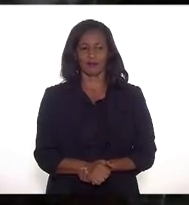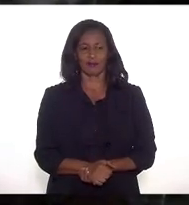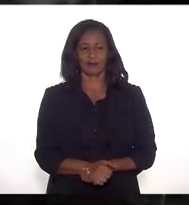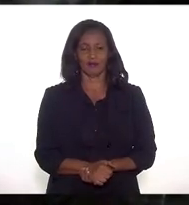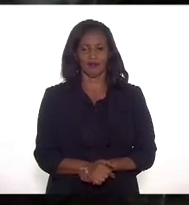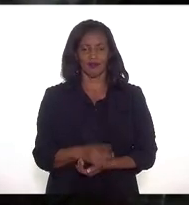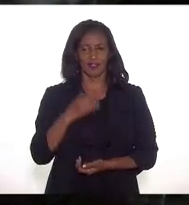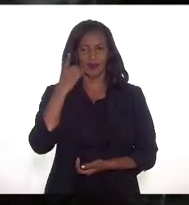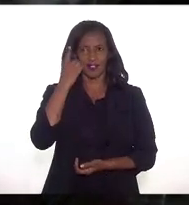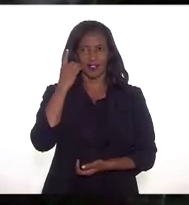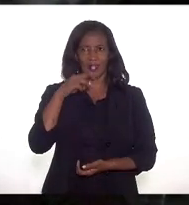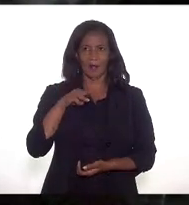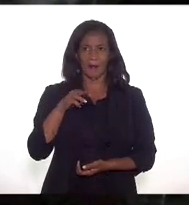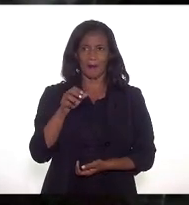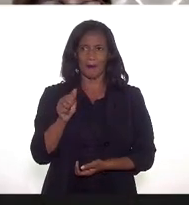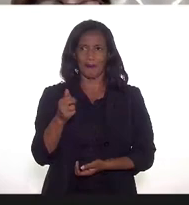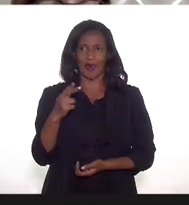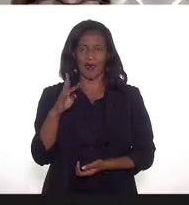Deputada Marta.